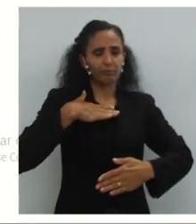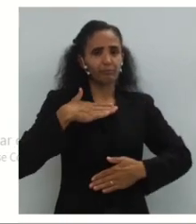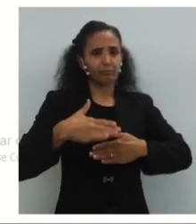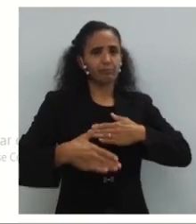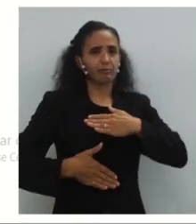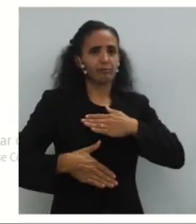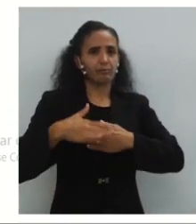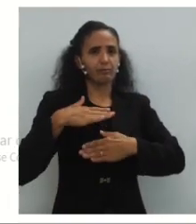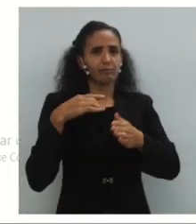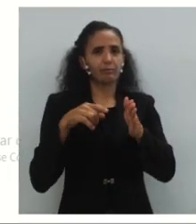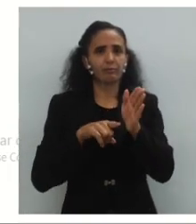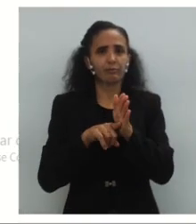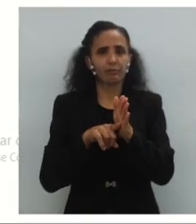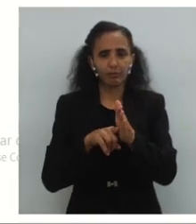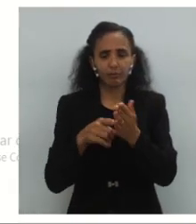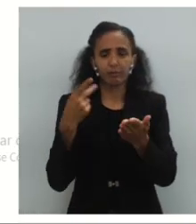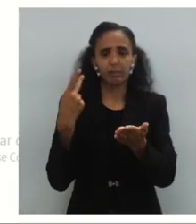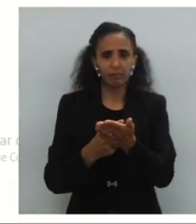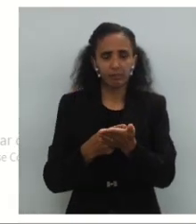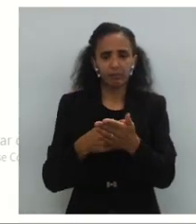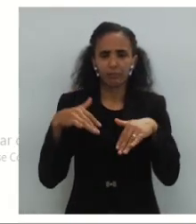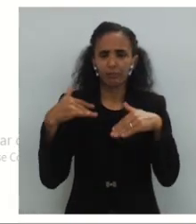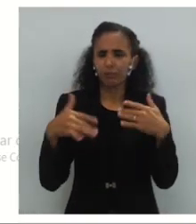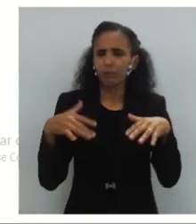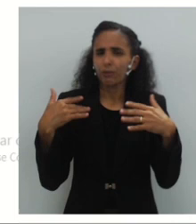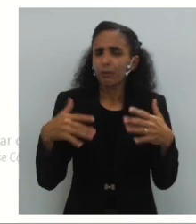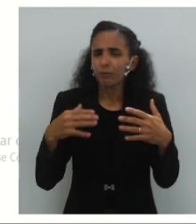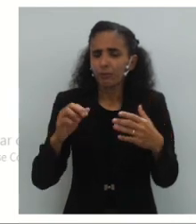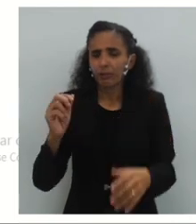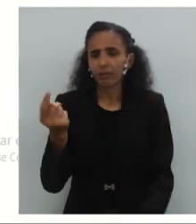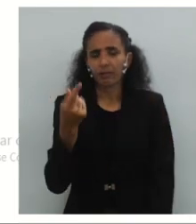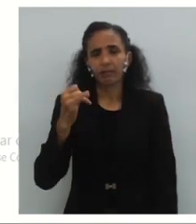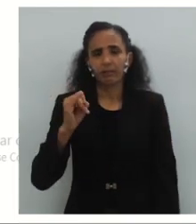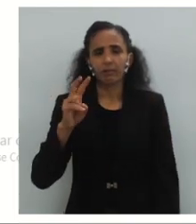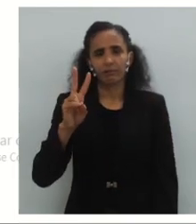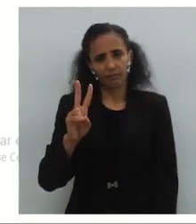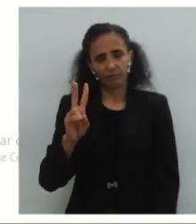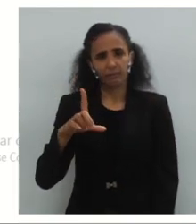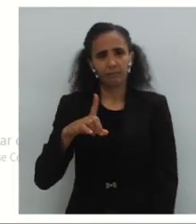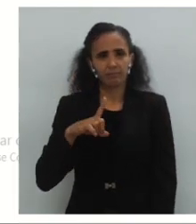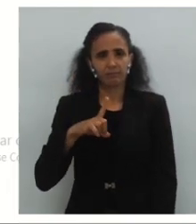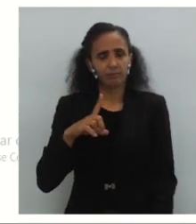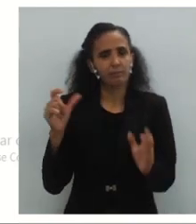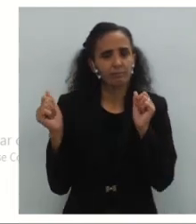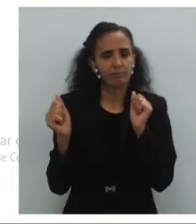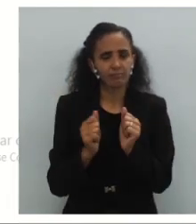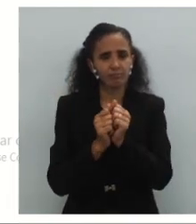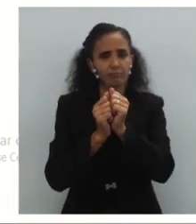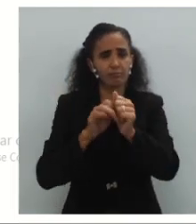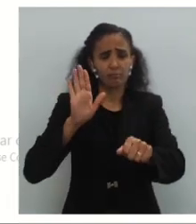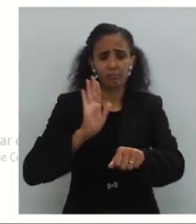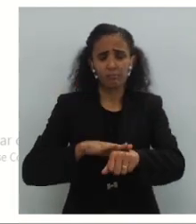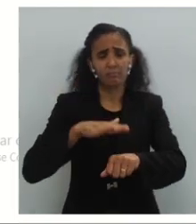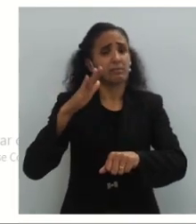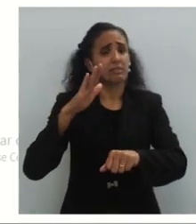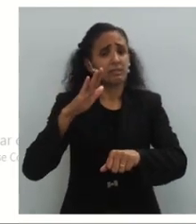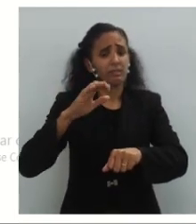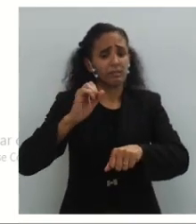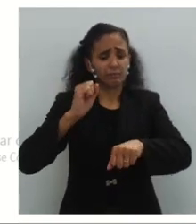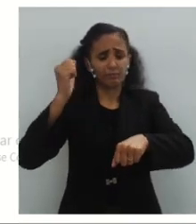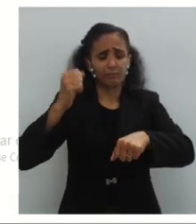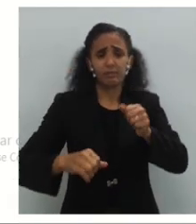de órgão ou de tecidos infectados. O HIV ele vai ter